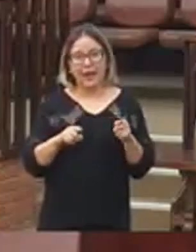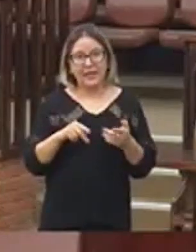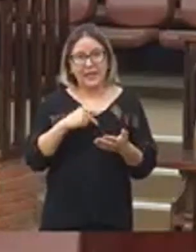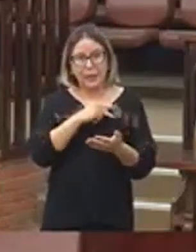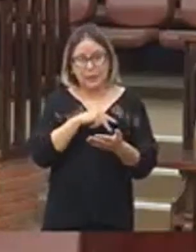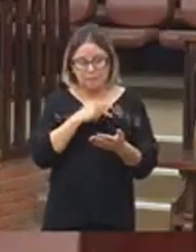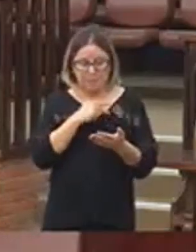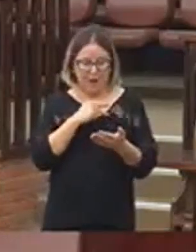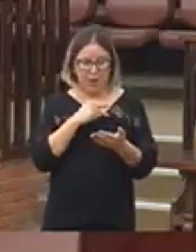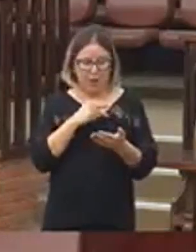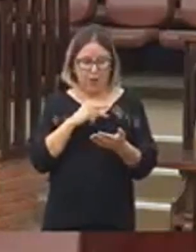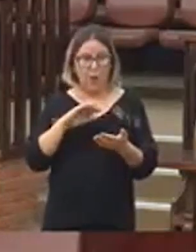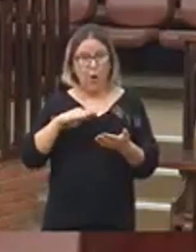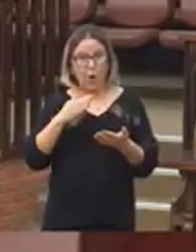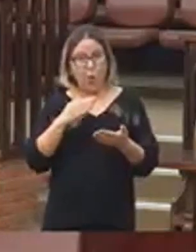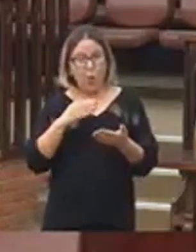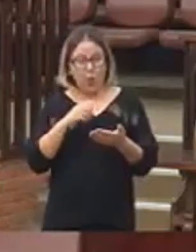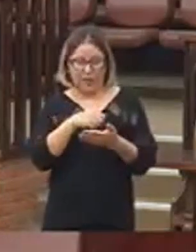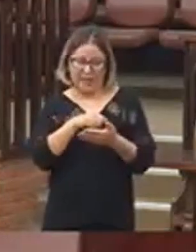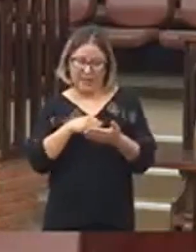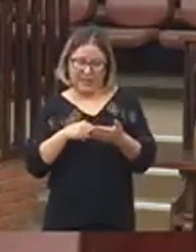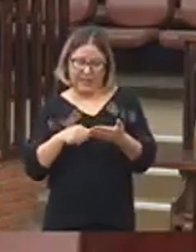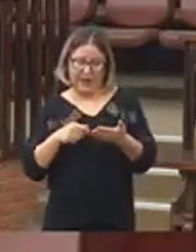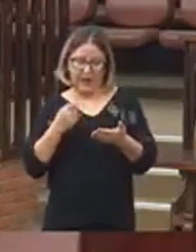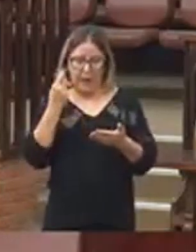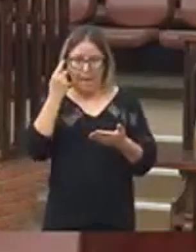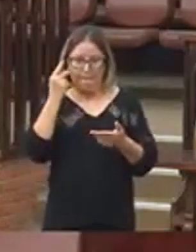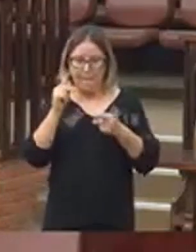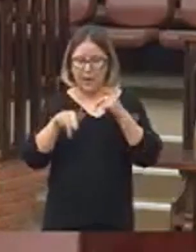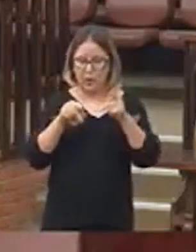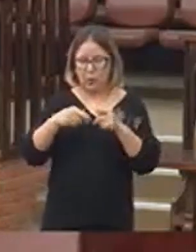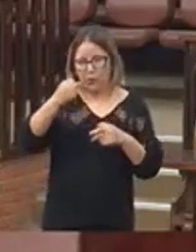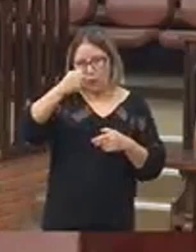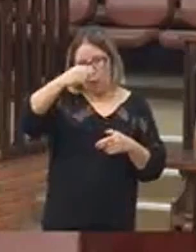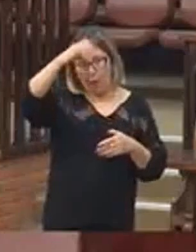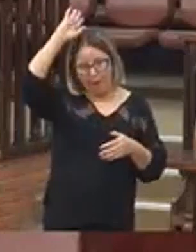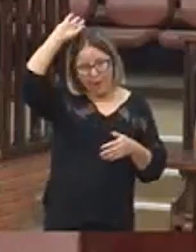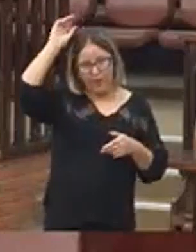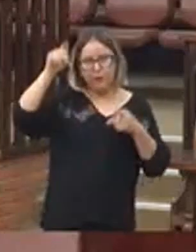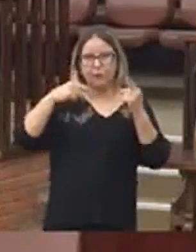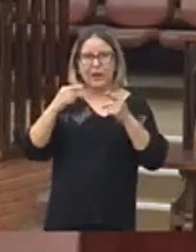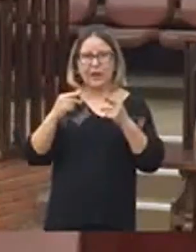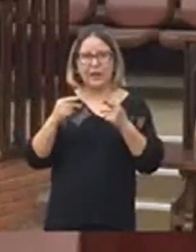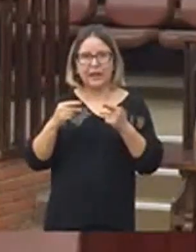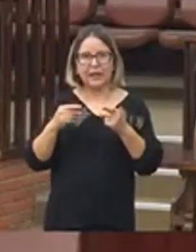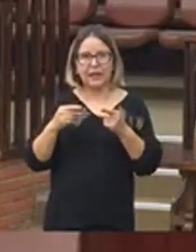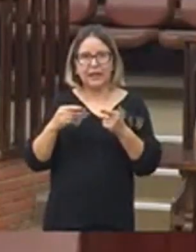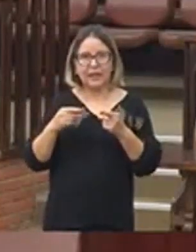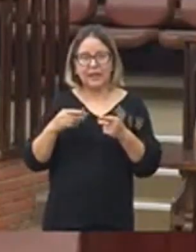aos romanos, ele diz que tudo que não é de fé é pecado.